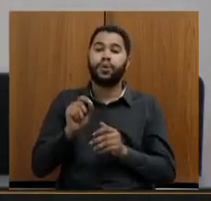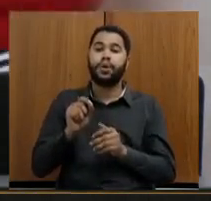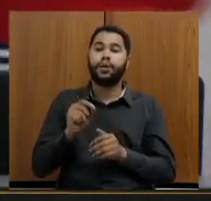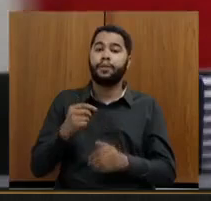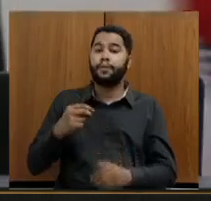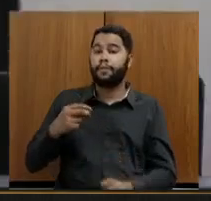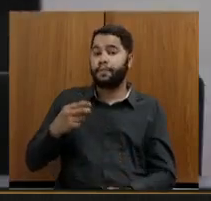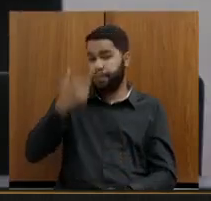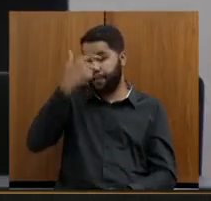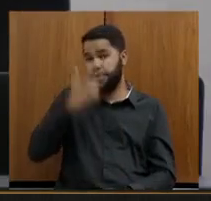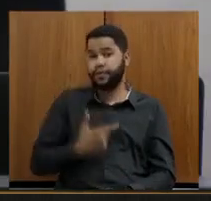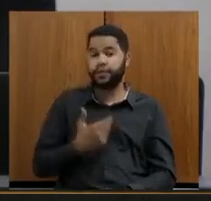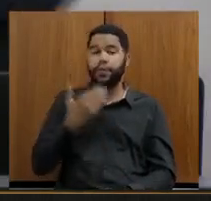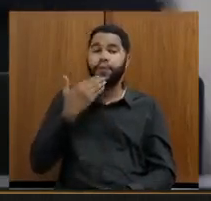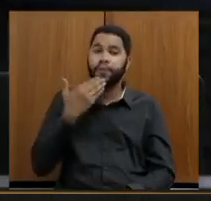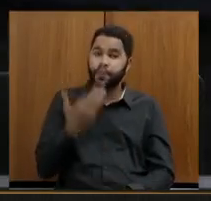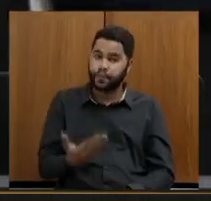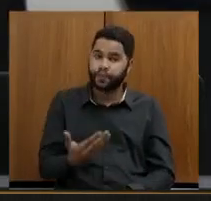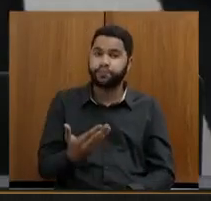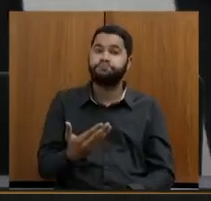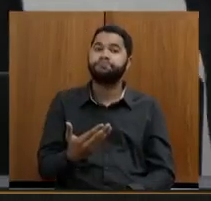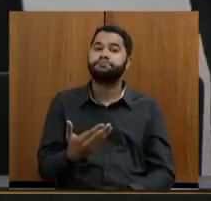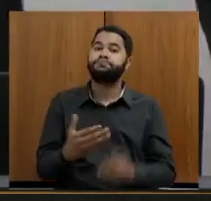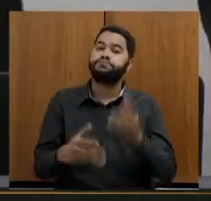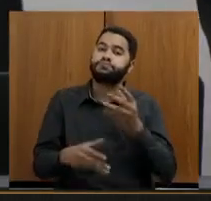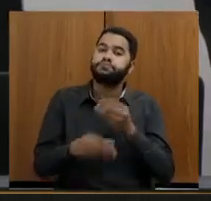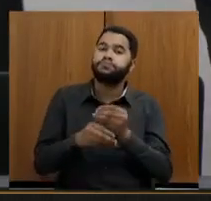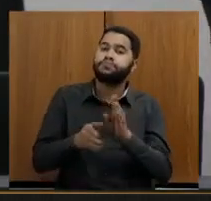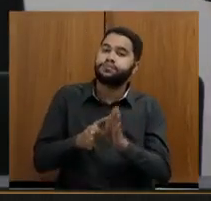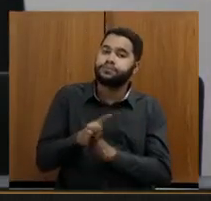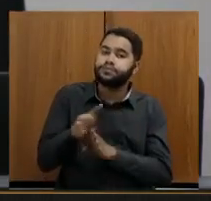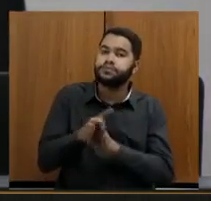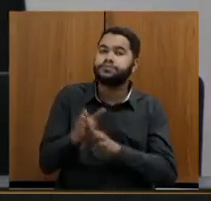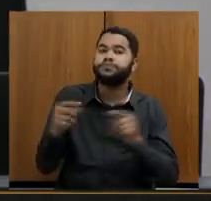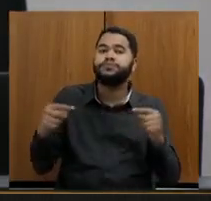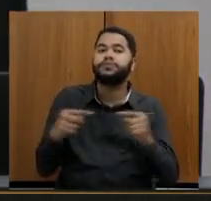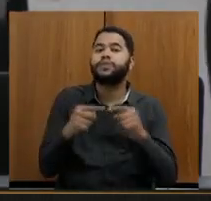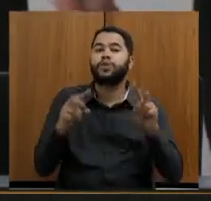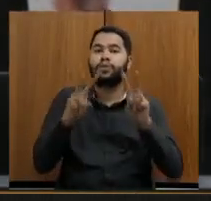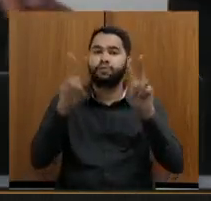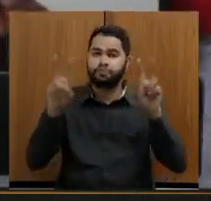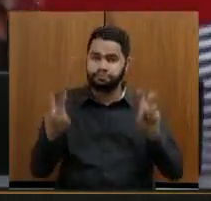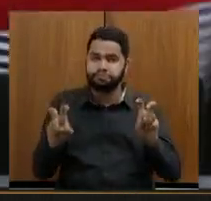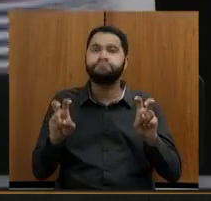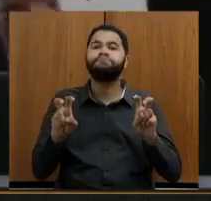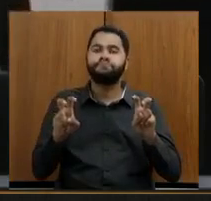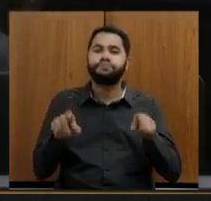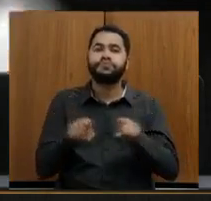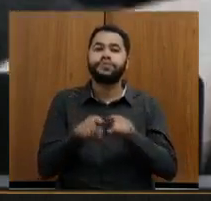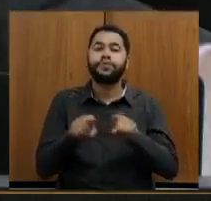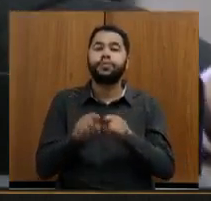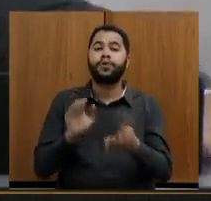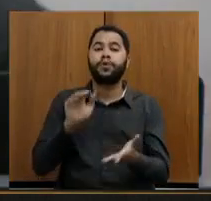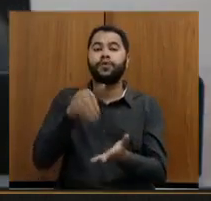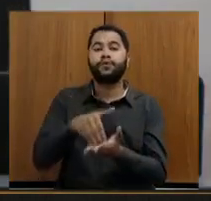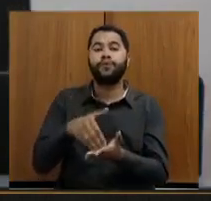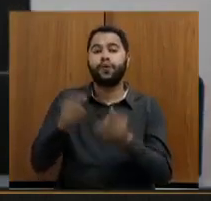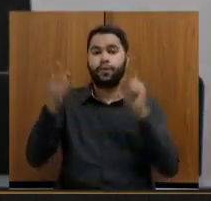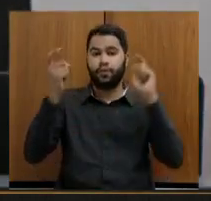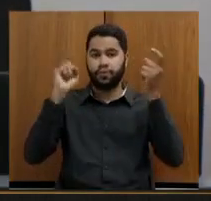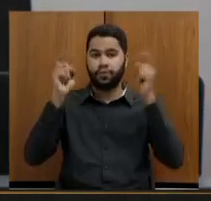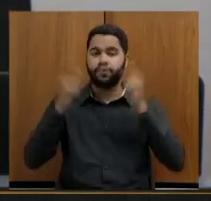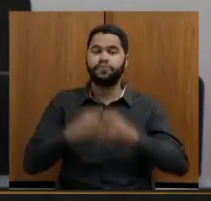pessoalmente requerimento contendo recomendações referentes ao tema abordado e serão deliberados ao final desta